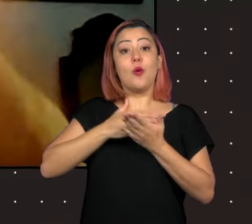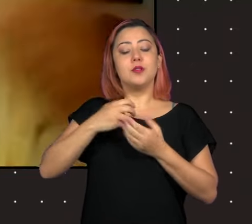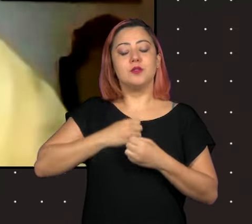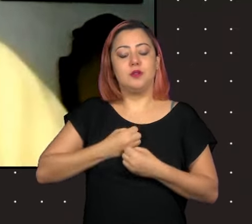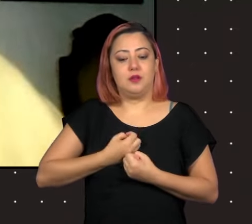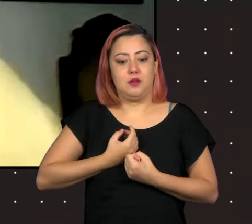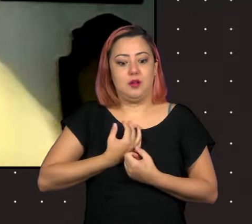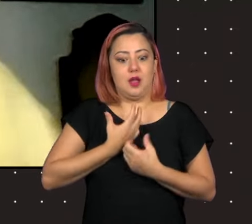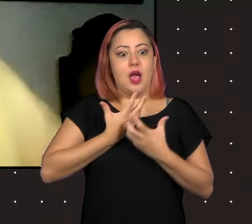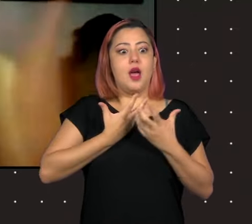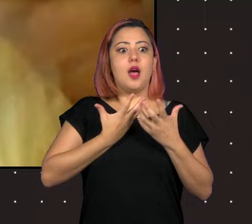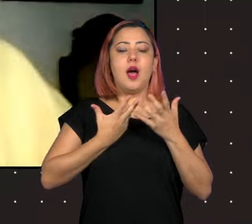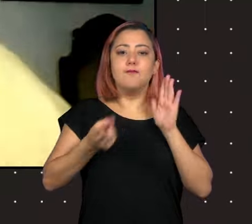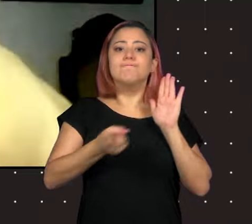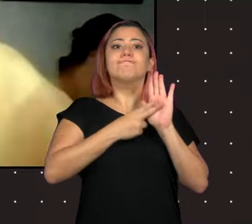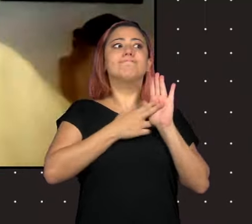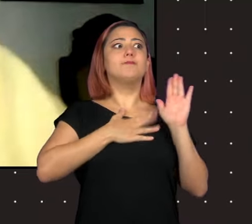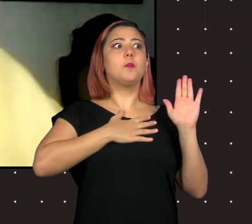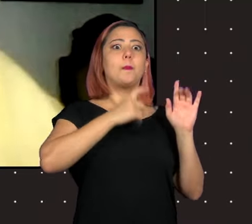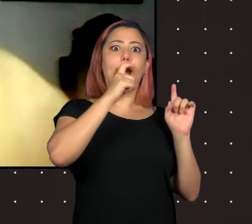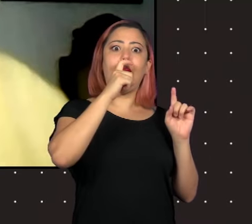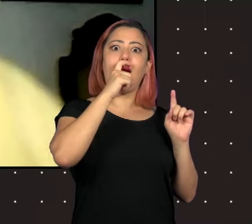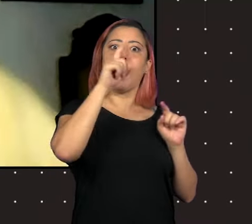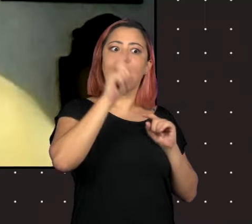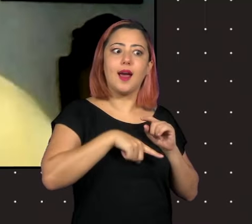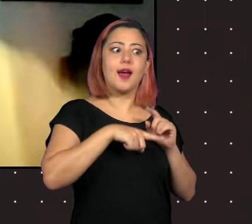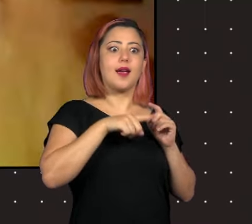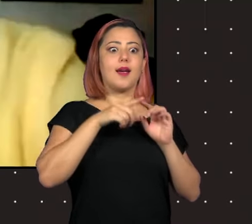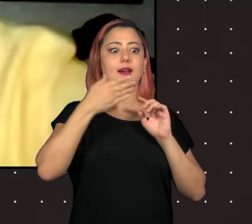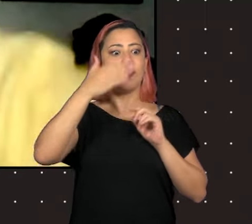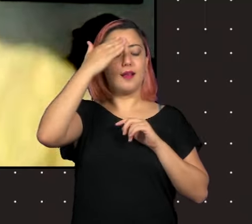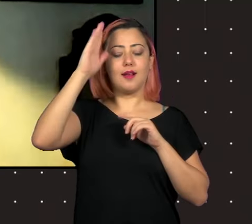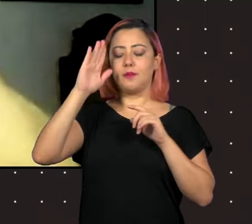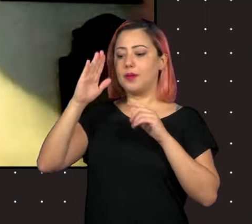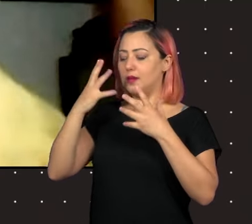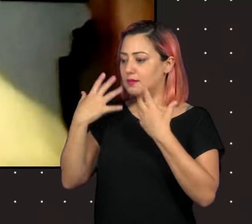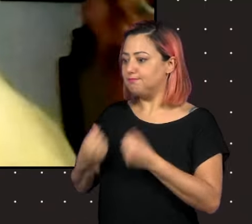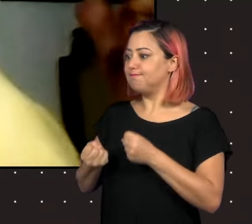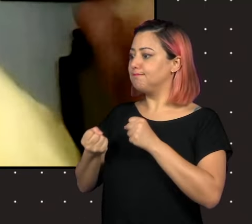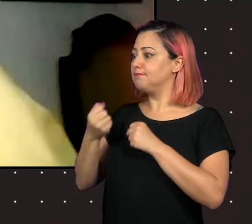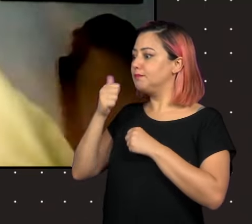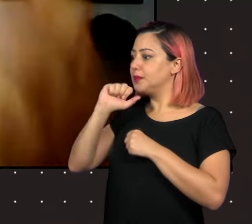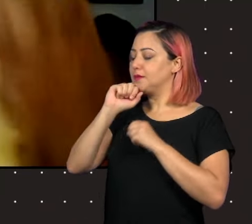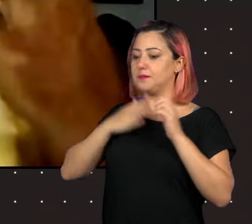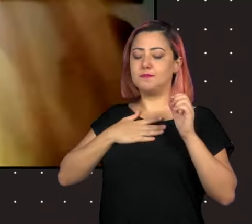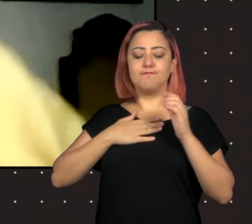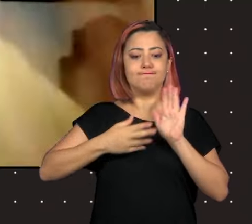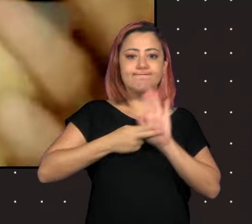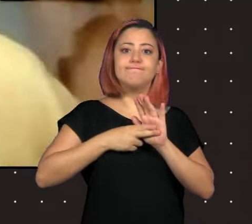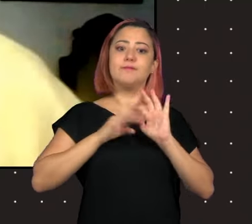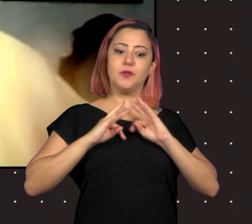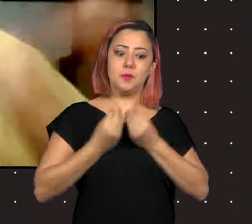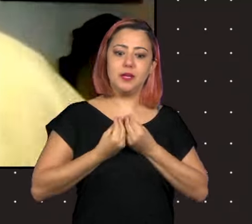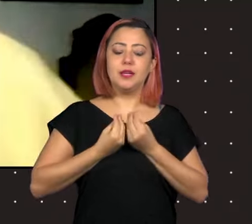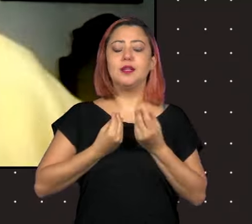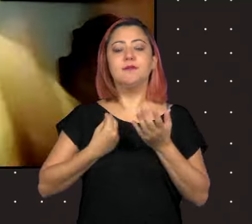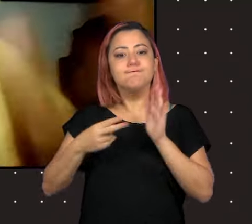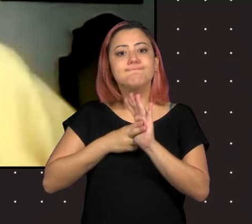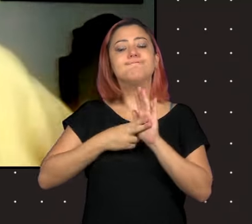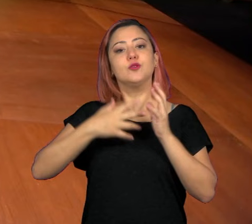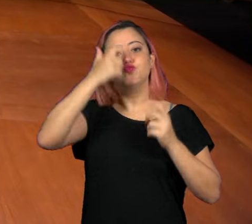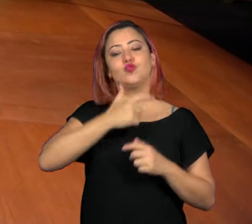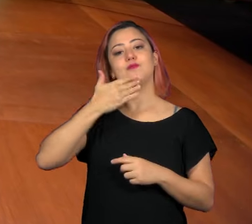pai, assumindo a minha origem, assumindo a minha identidade. Eu fazia parte daquele mundo